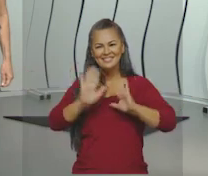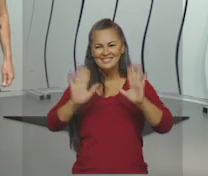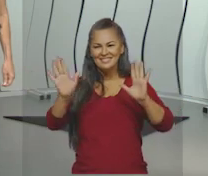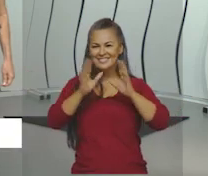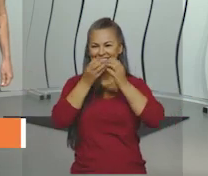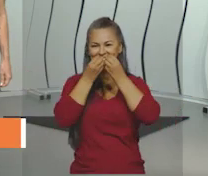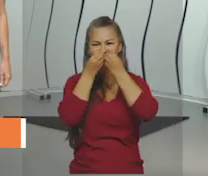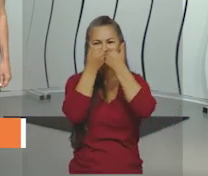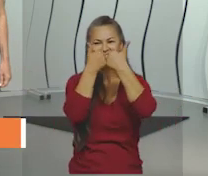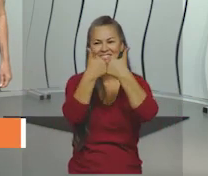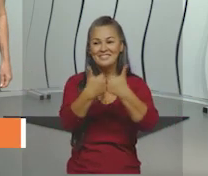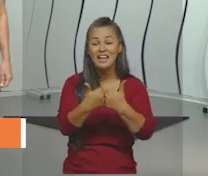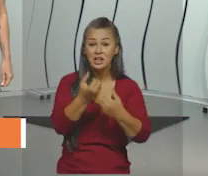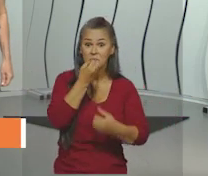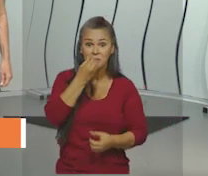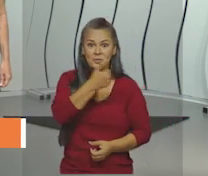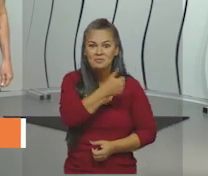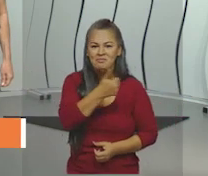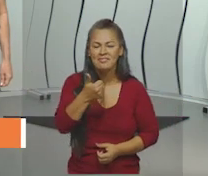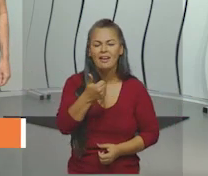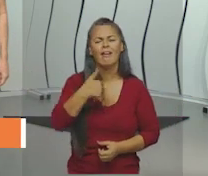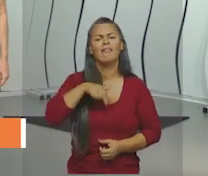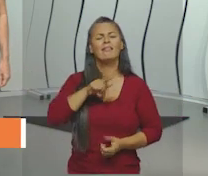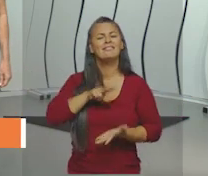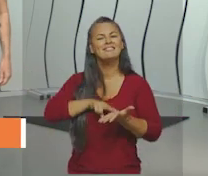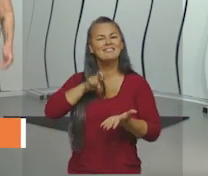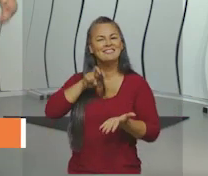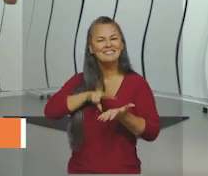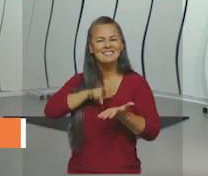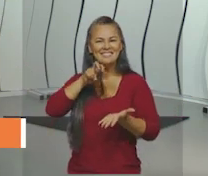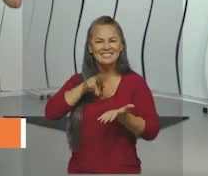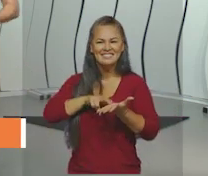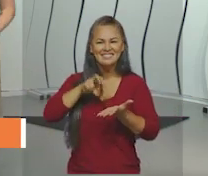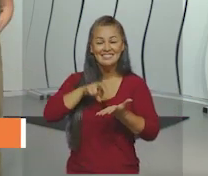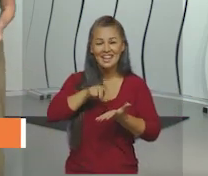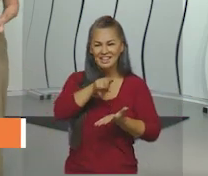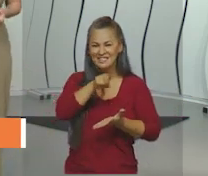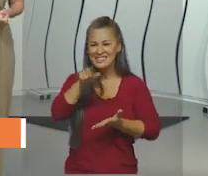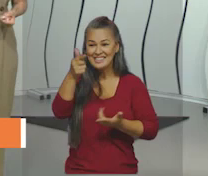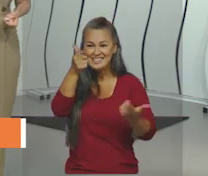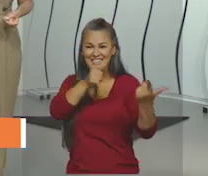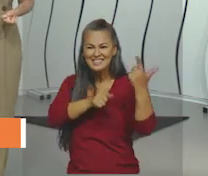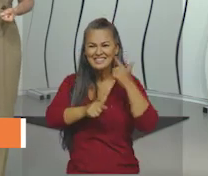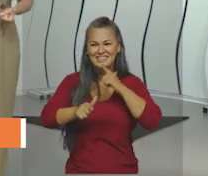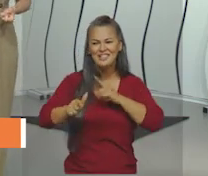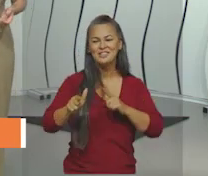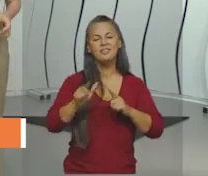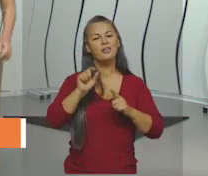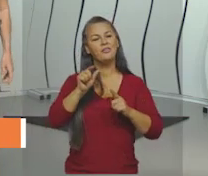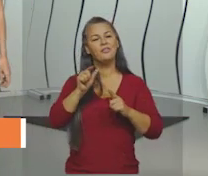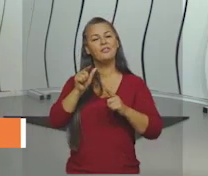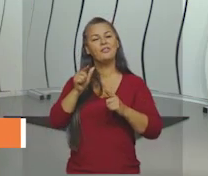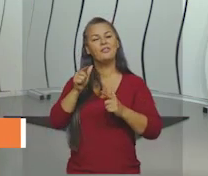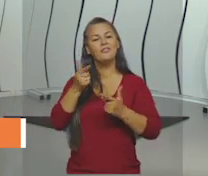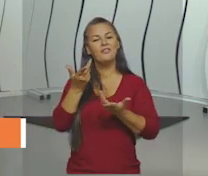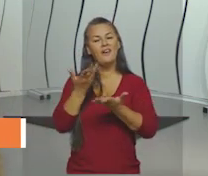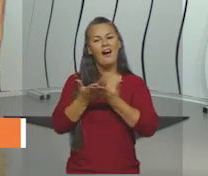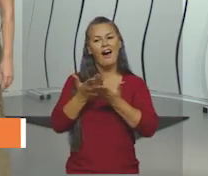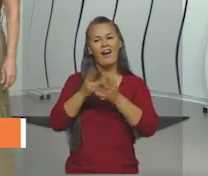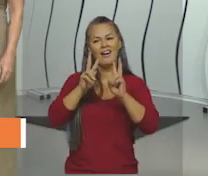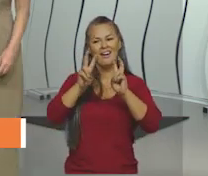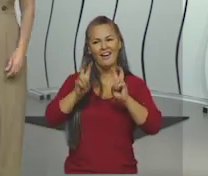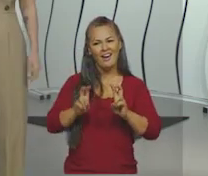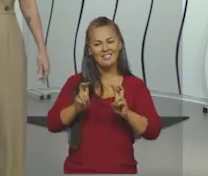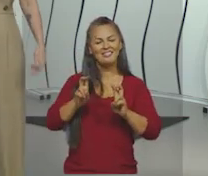Olá, tudo bem? Como vocês estão? Estou muito feliz aqui hoje. Vocês estão de novo comigo em mais uma aula de ciências com